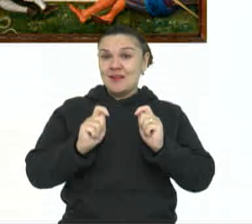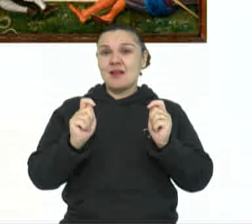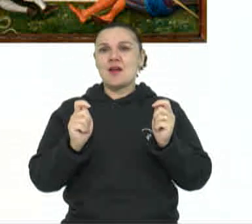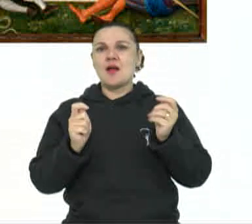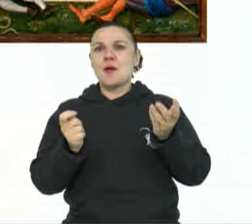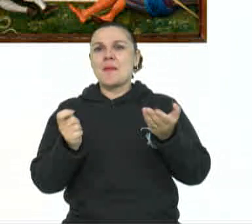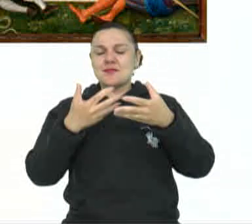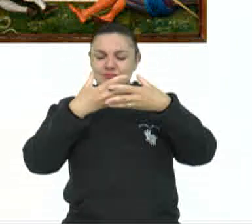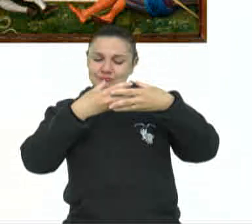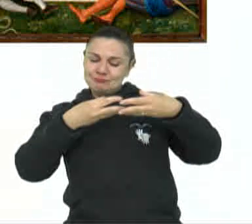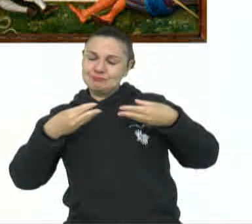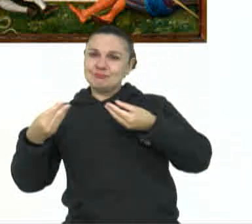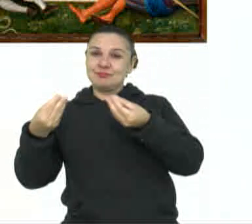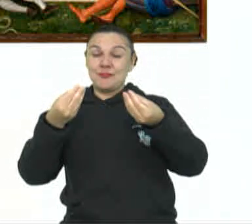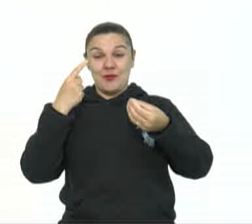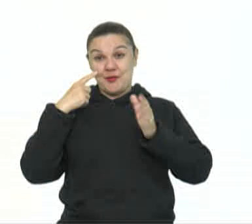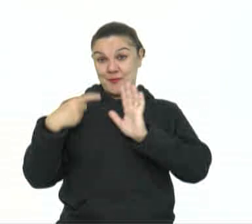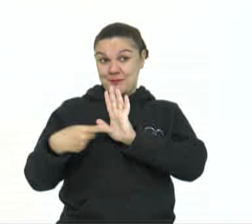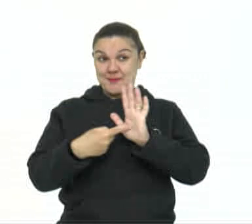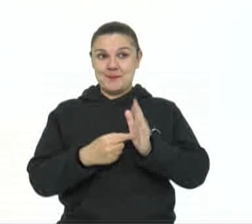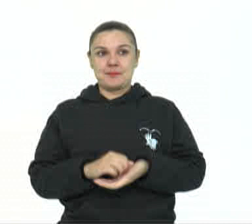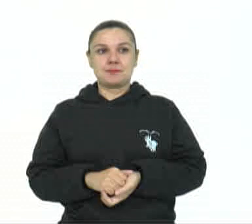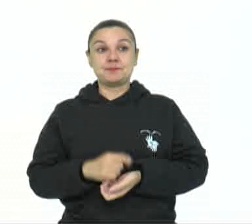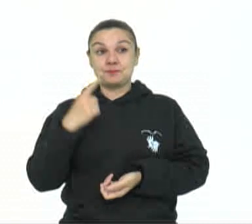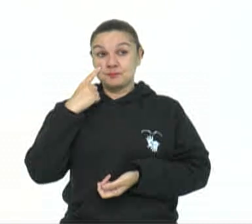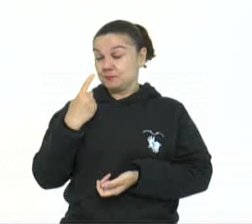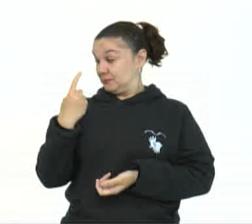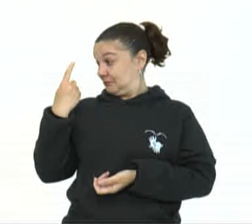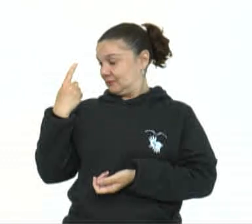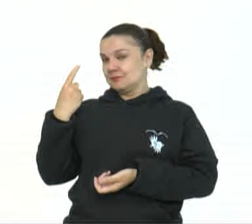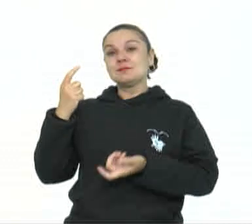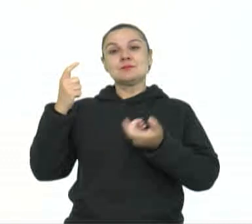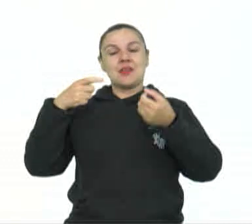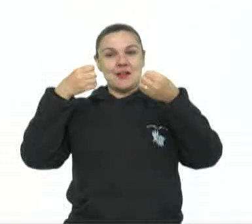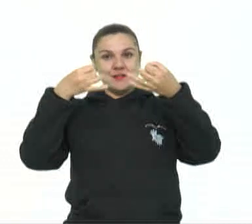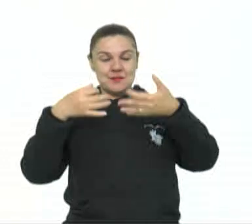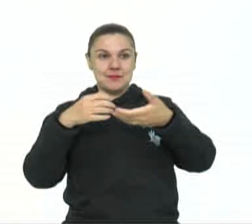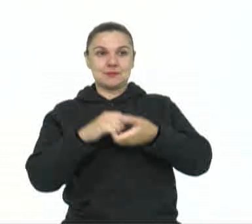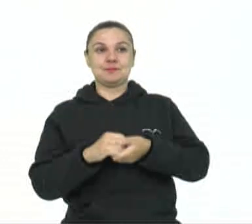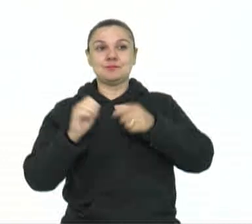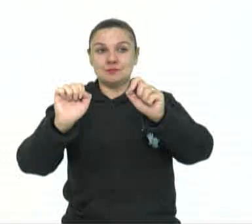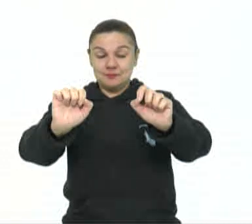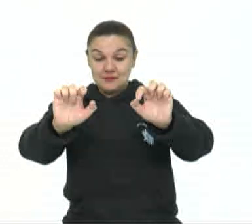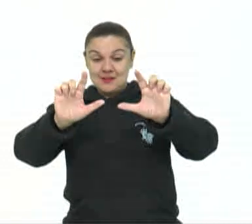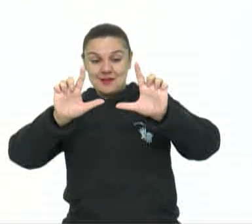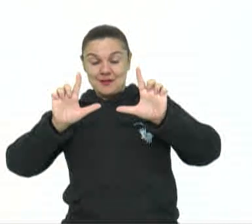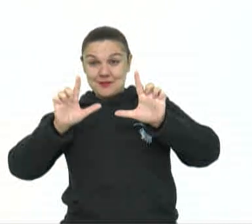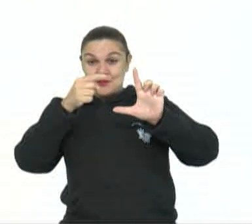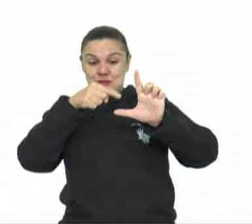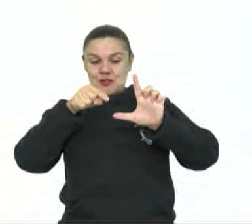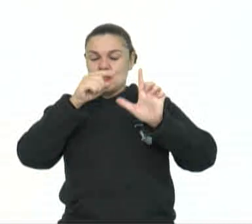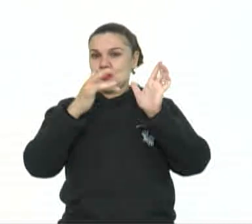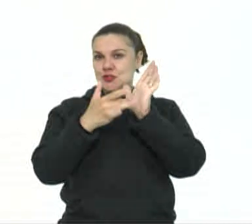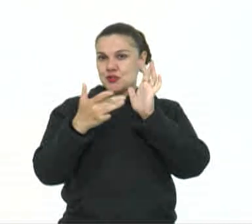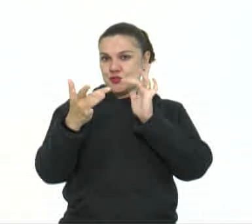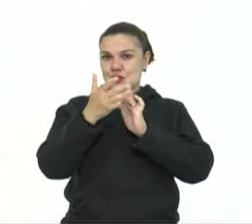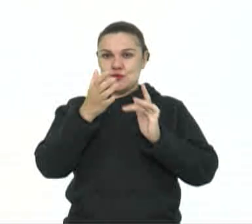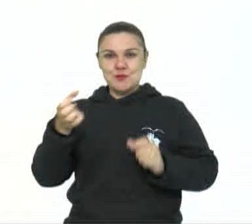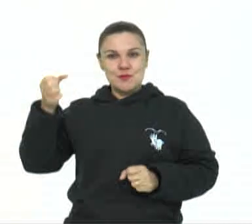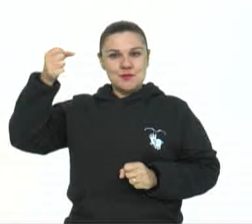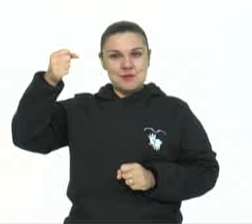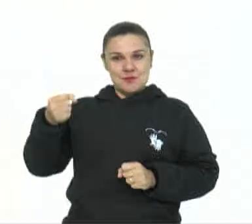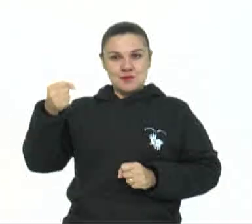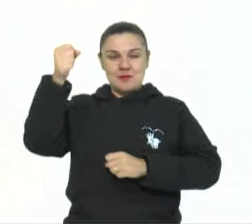uma pluralidade. E eu vou mostrar para vocês. Olha aqui, como nós havíamos dito, né? No centro ali, a figura de Jesus segurando